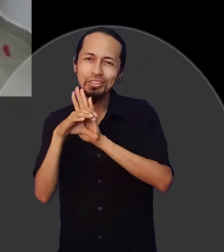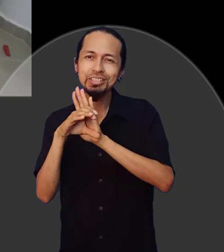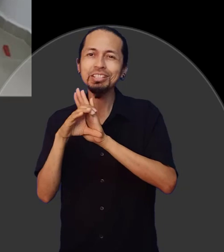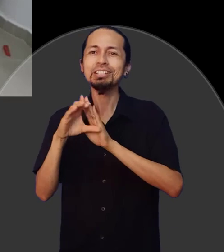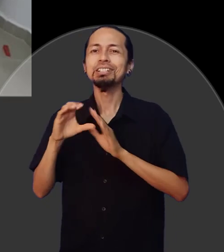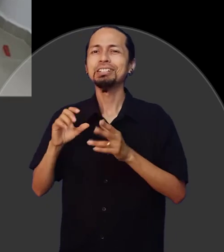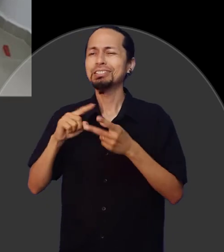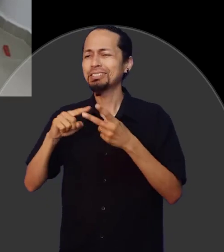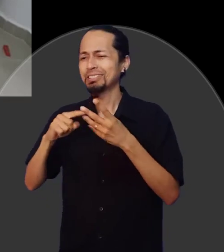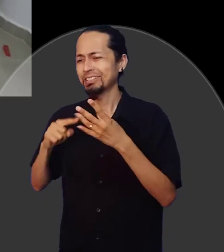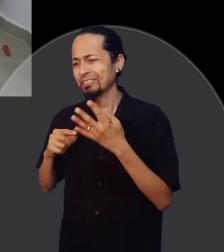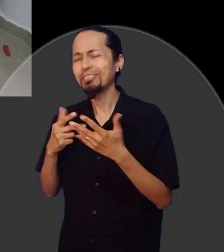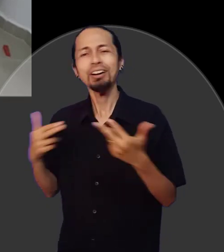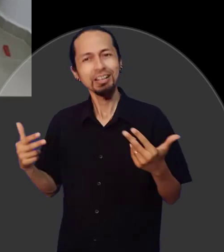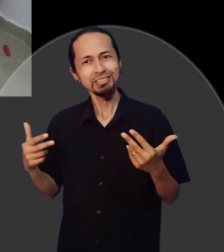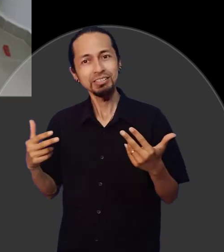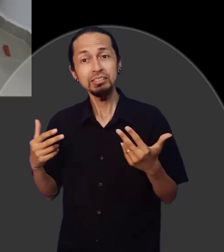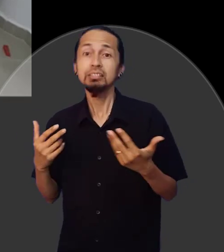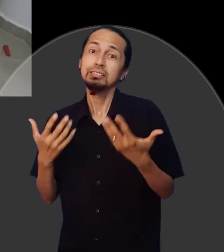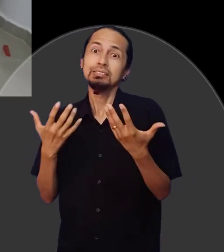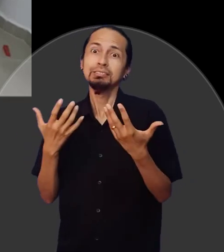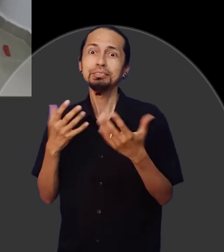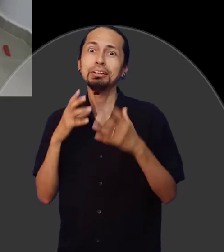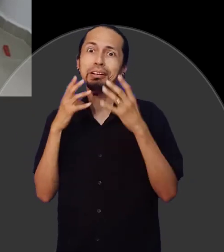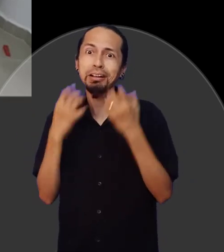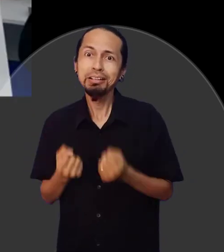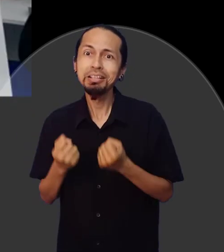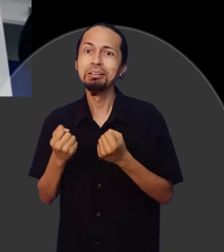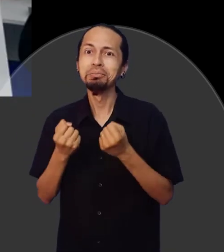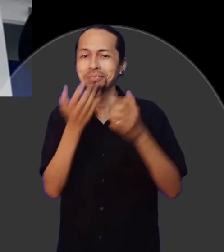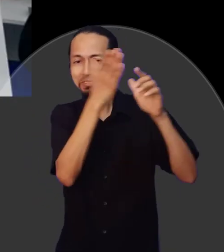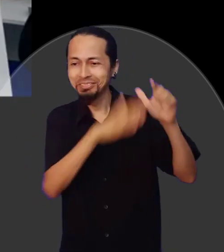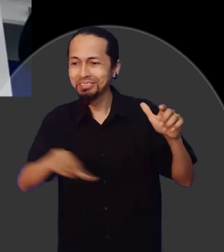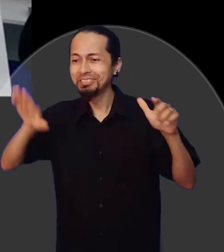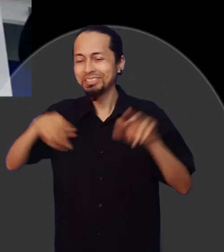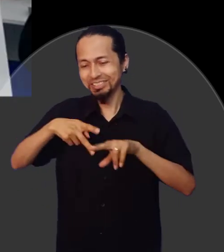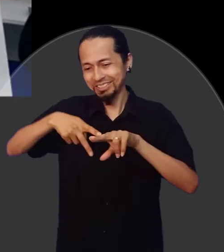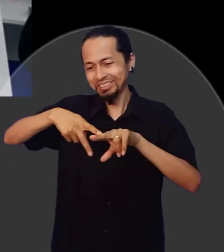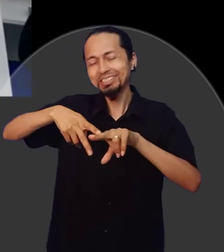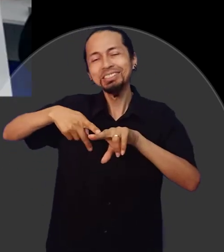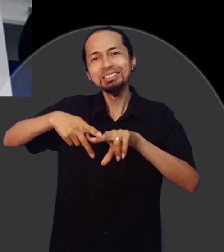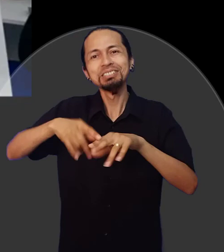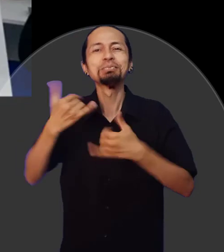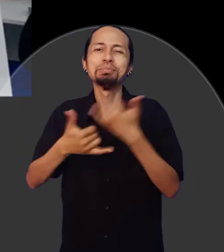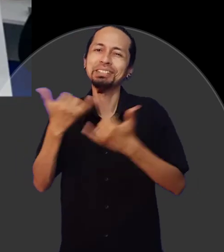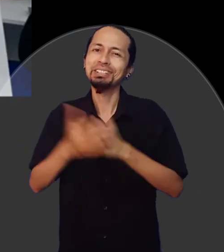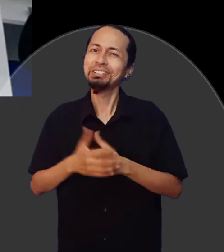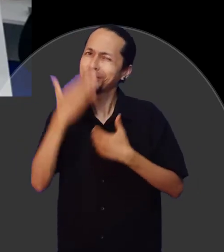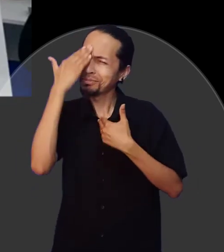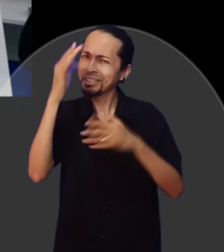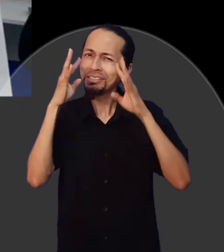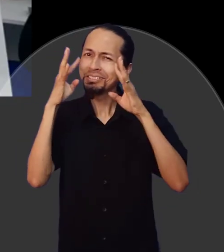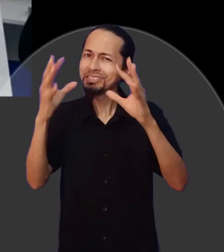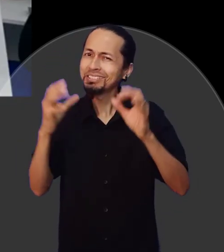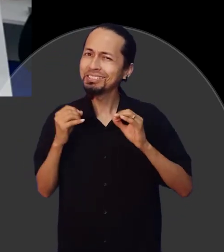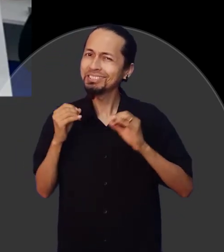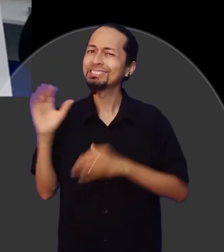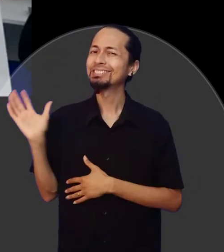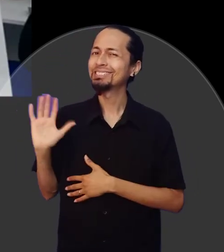e a cicloide. E por fim, ganhamos uma pista de skate de dedo e nos divertimos. Muito obrigado pela atenção e até!